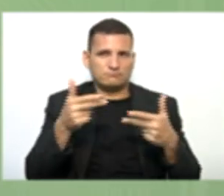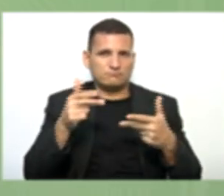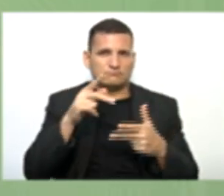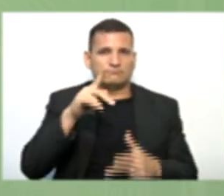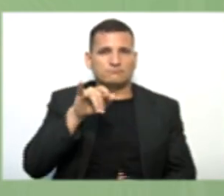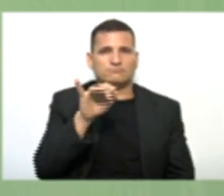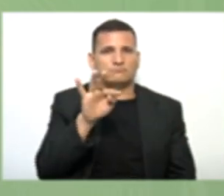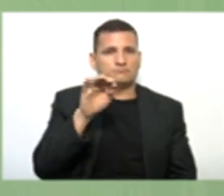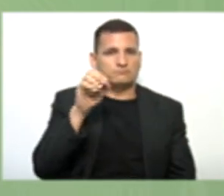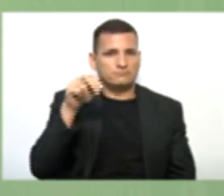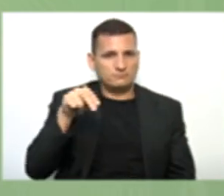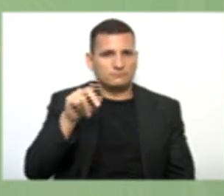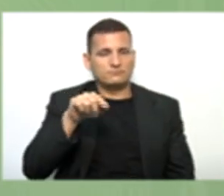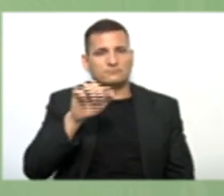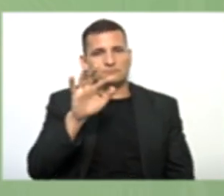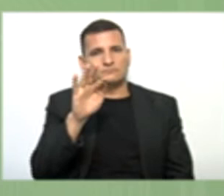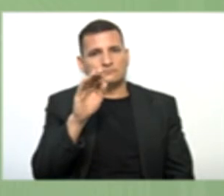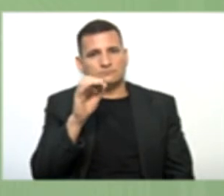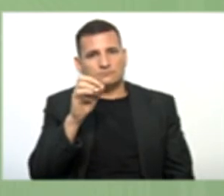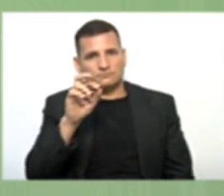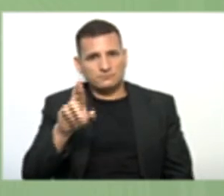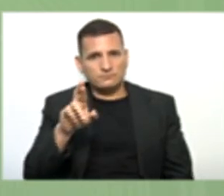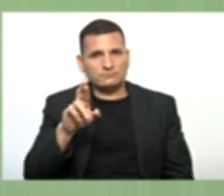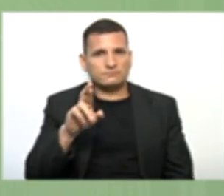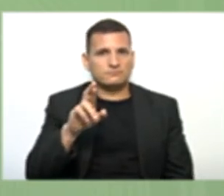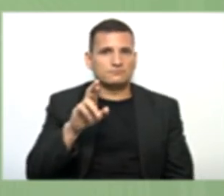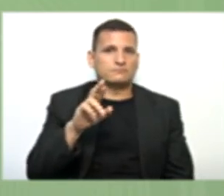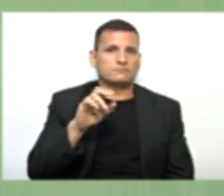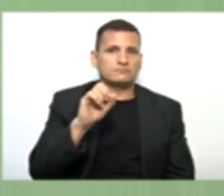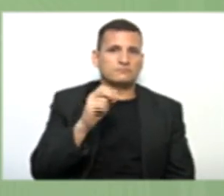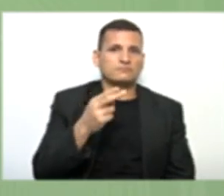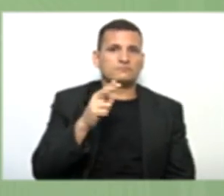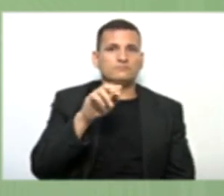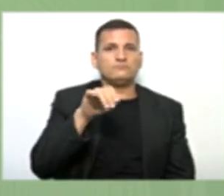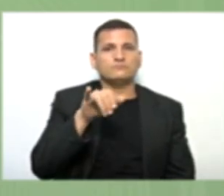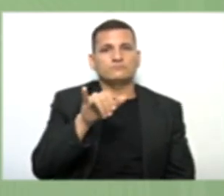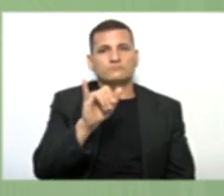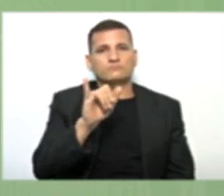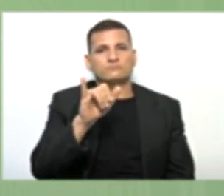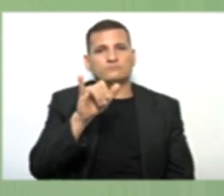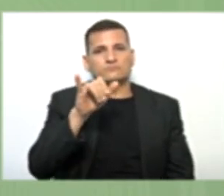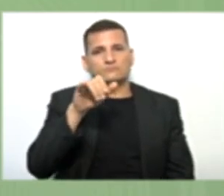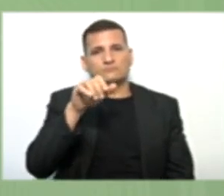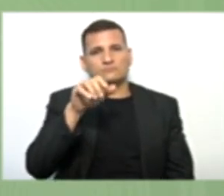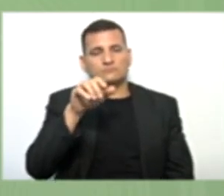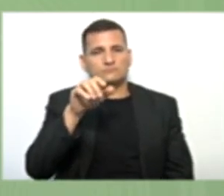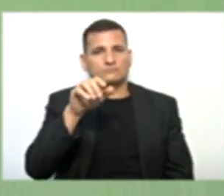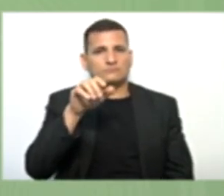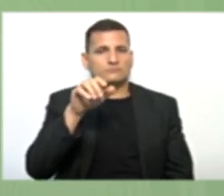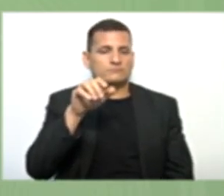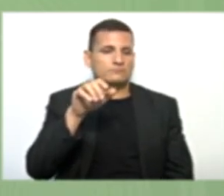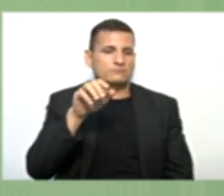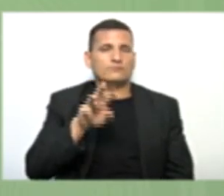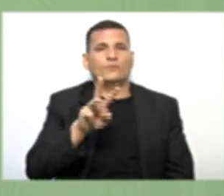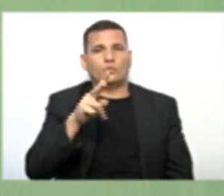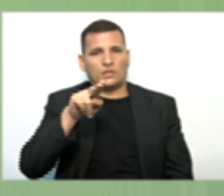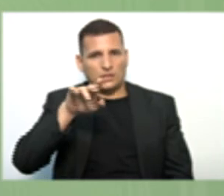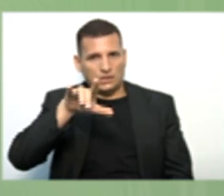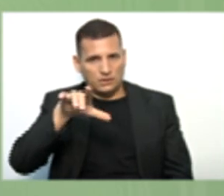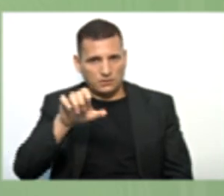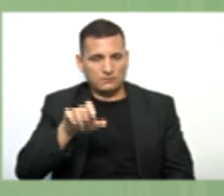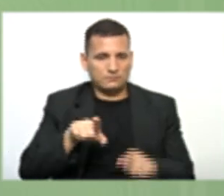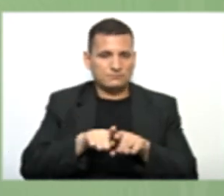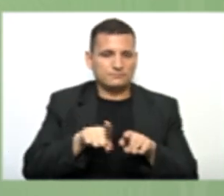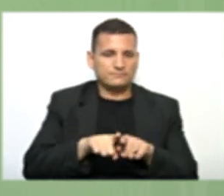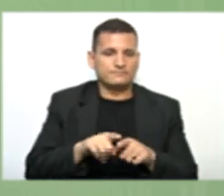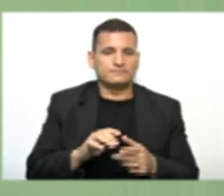outras funcionalidades, que é for, tá bom? Que pode ser o laço while também, tá? Em uma lista que vai representar